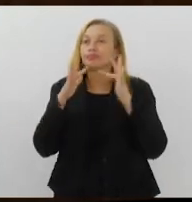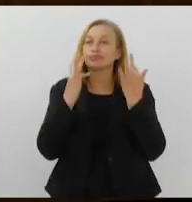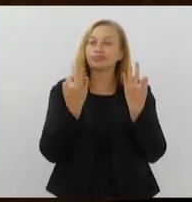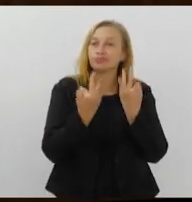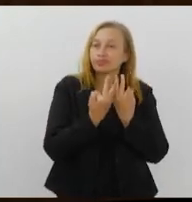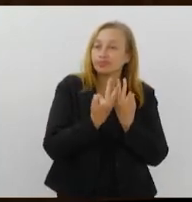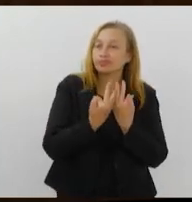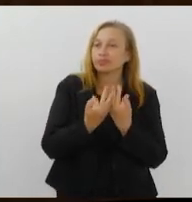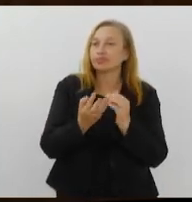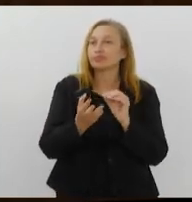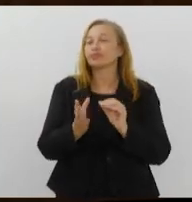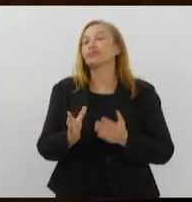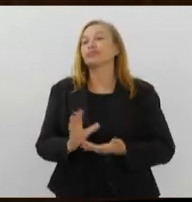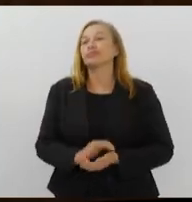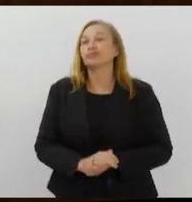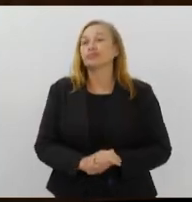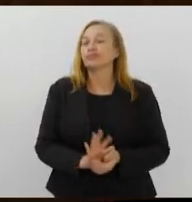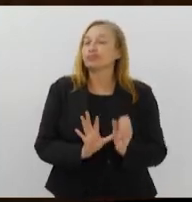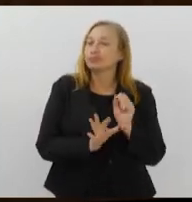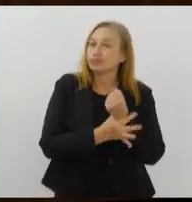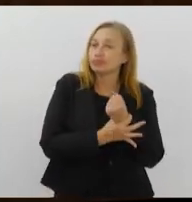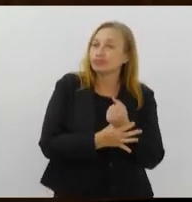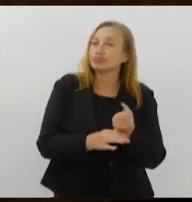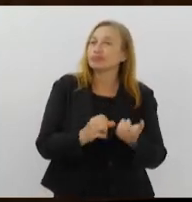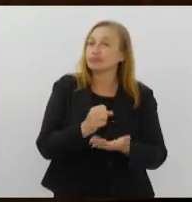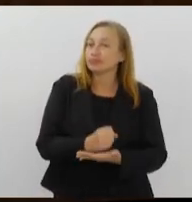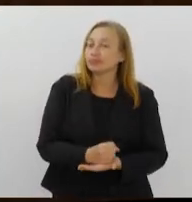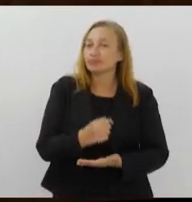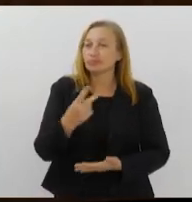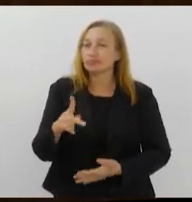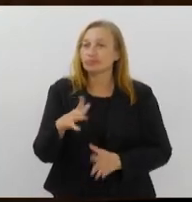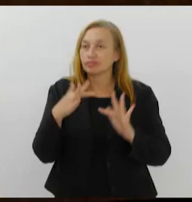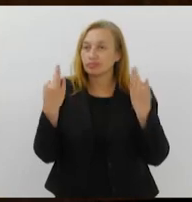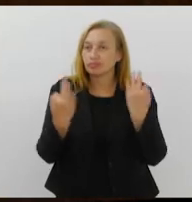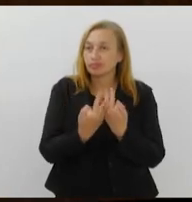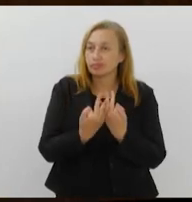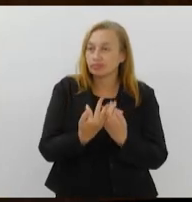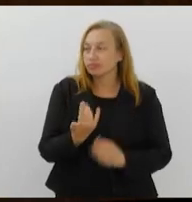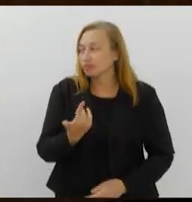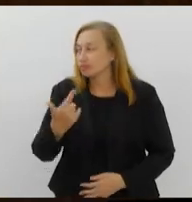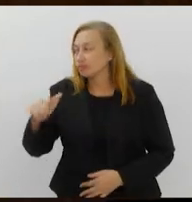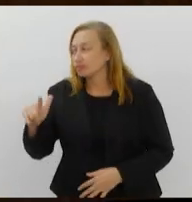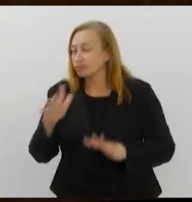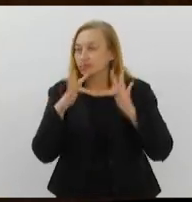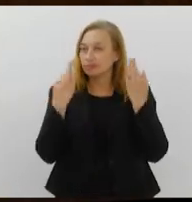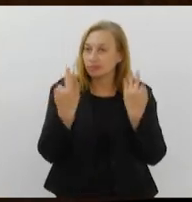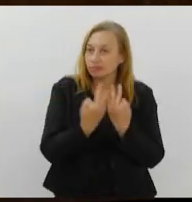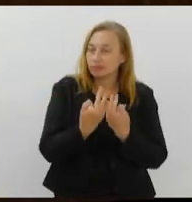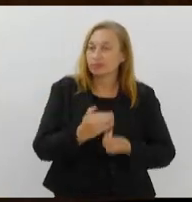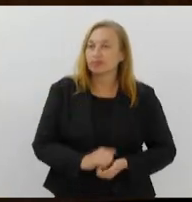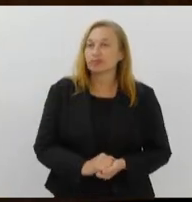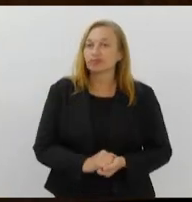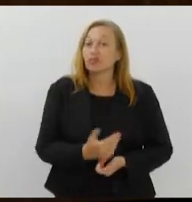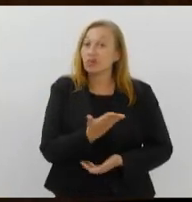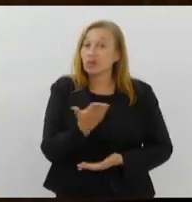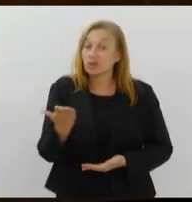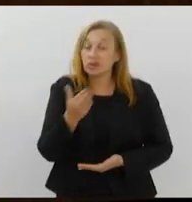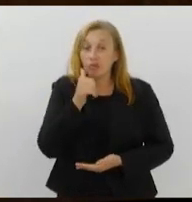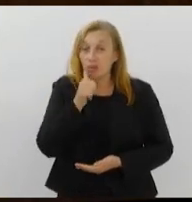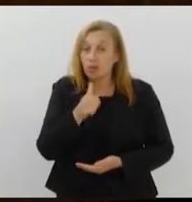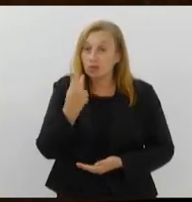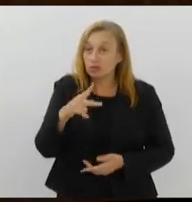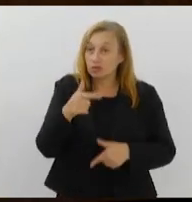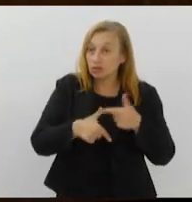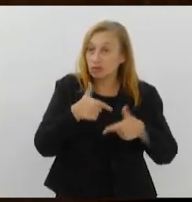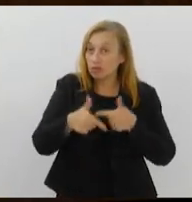que garantem muitas vezes a sustentação da sua família e de outras famílias. Essas mulheres que com seu